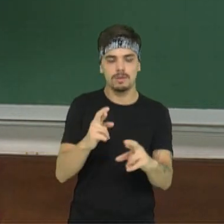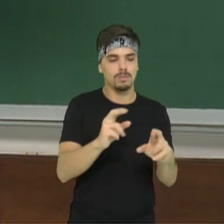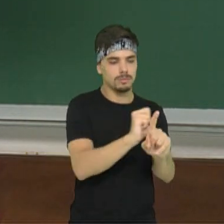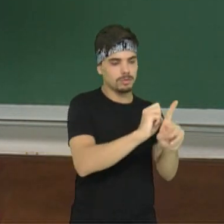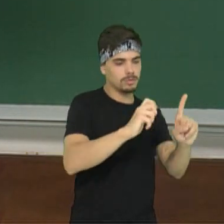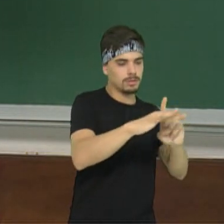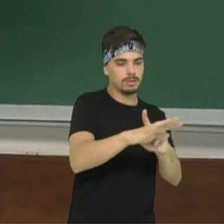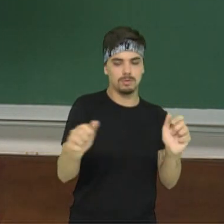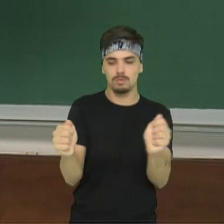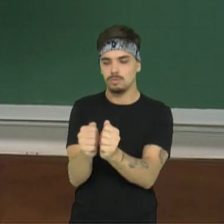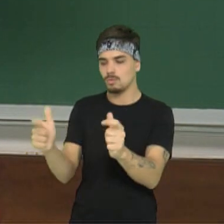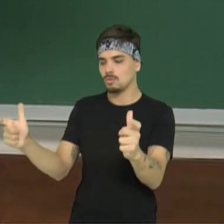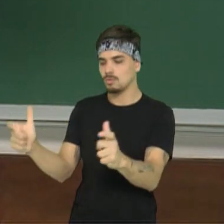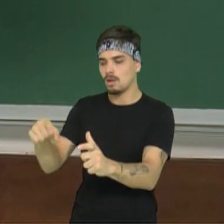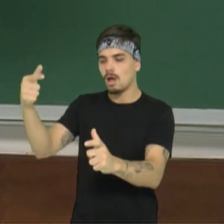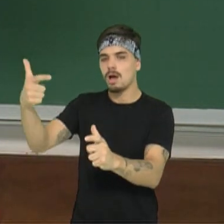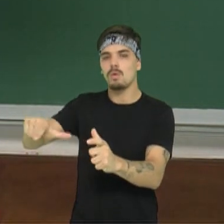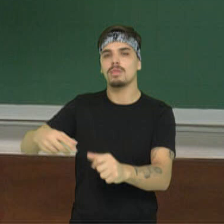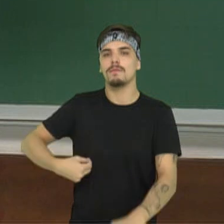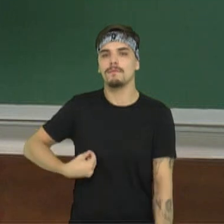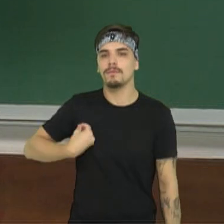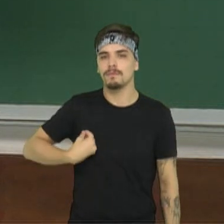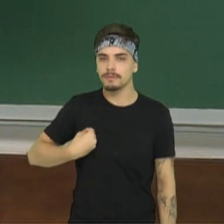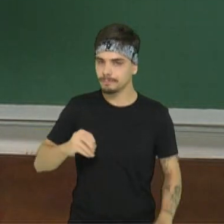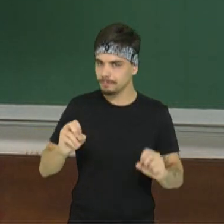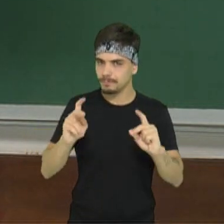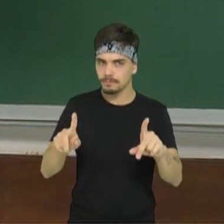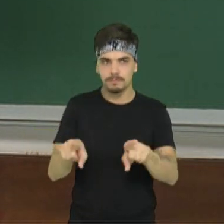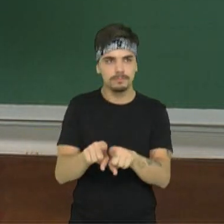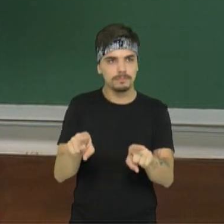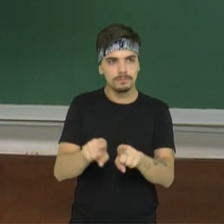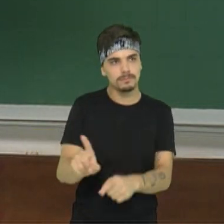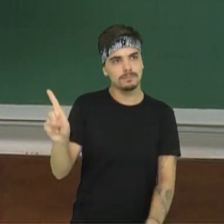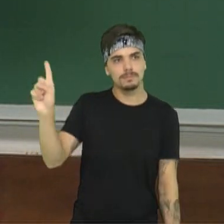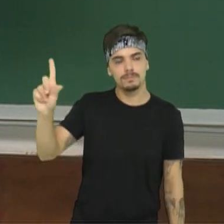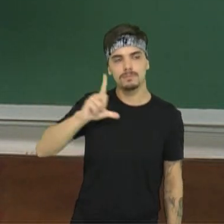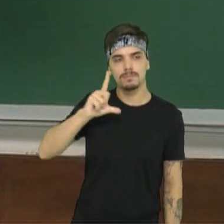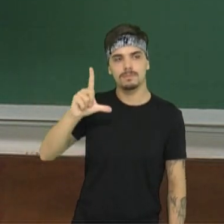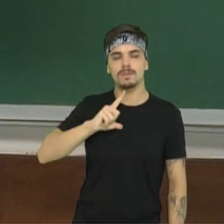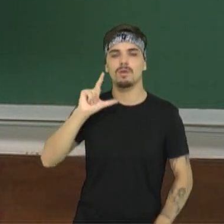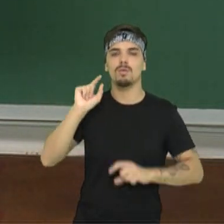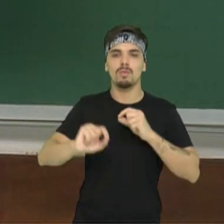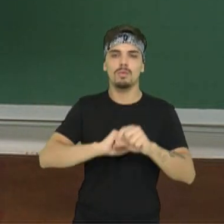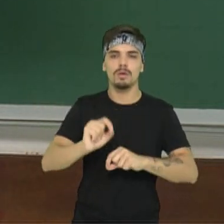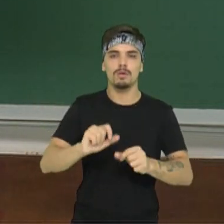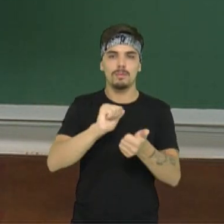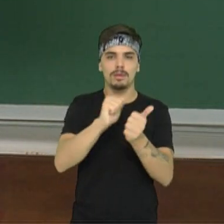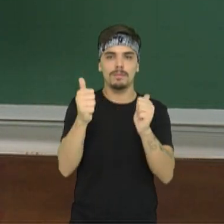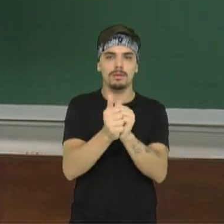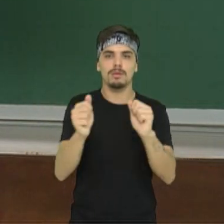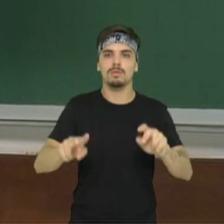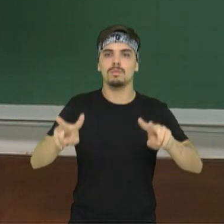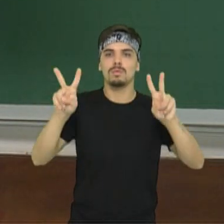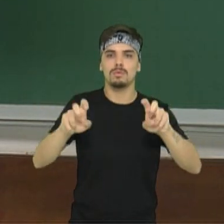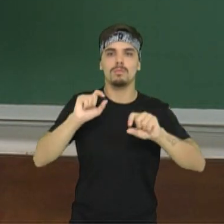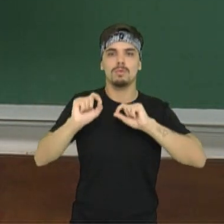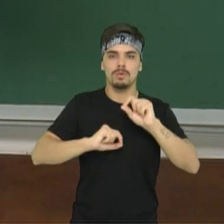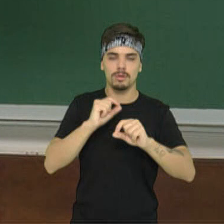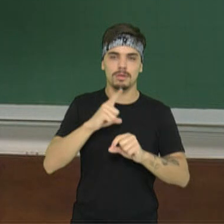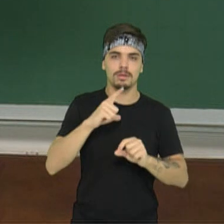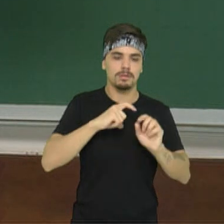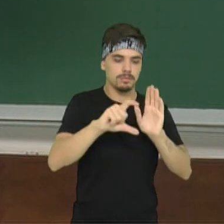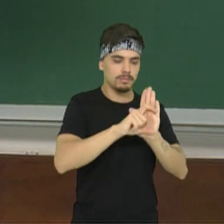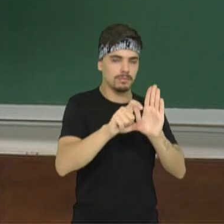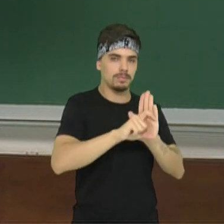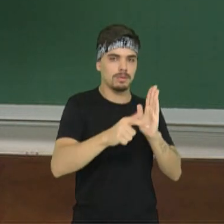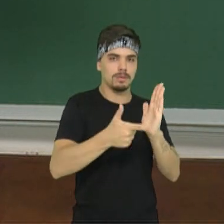espaço que a cerca. Aqui tive a ousadia de fazer uma adaptação de um trecho de um livro do